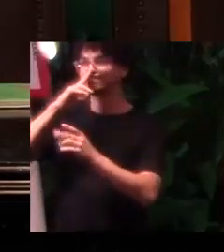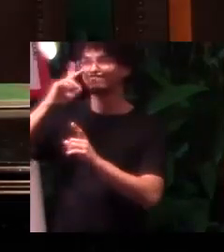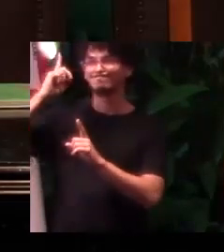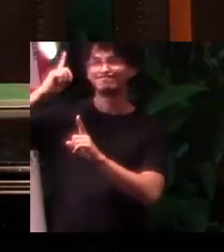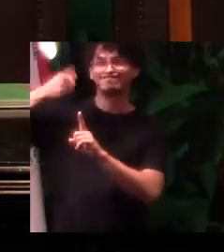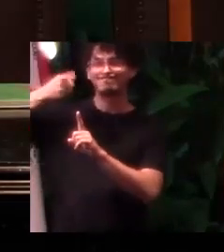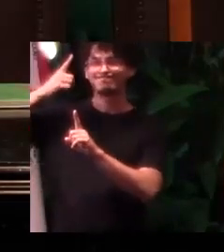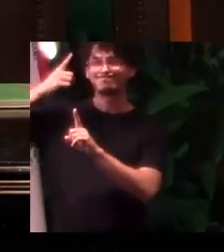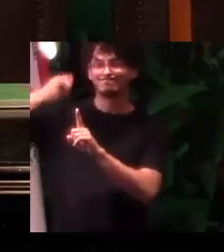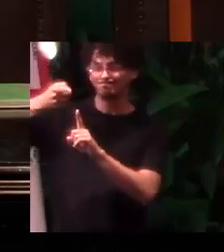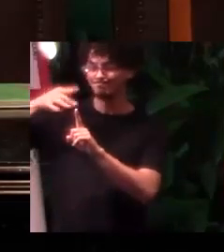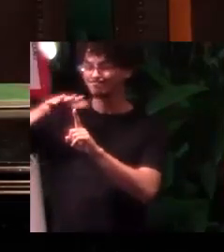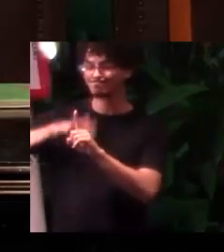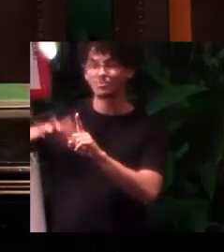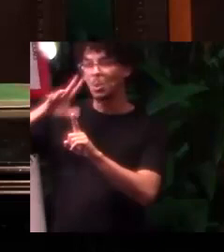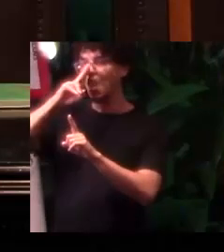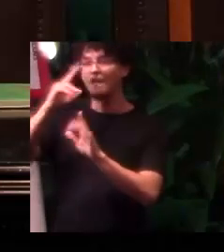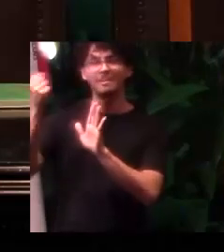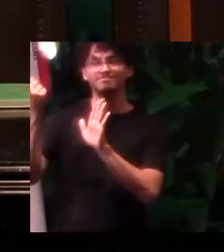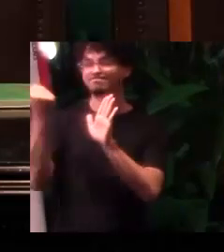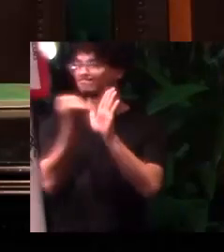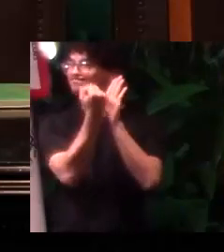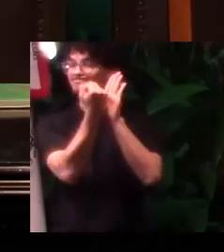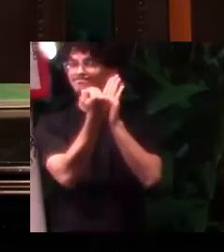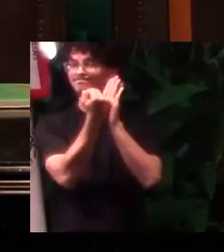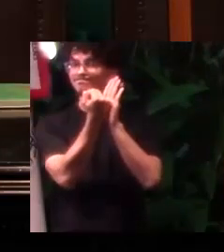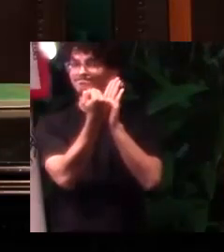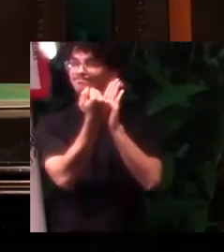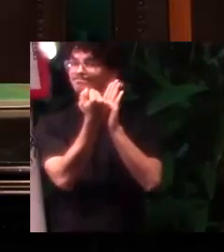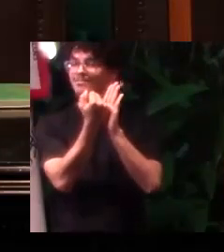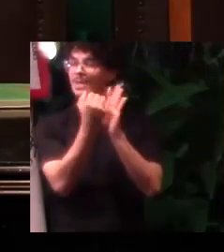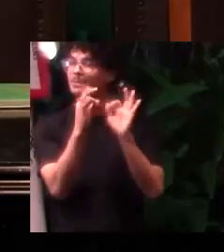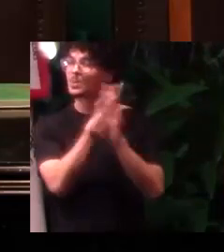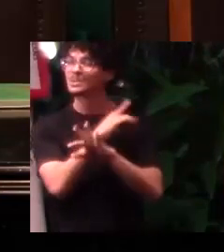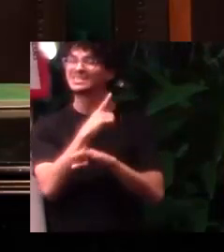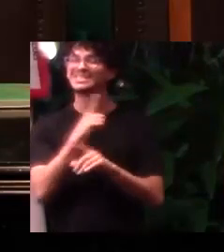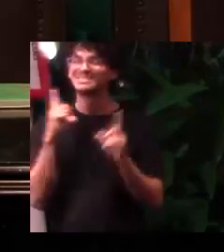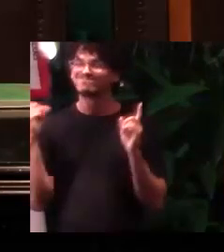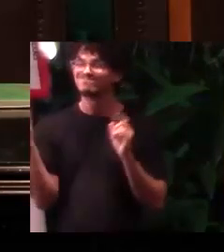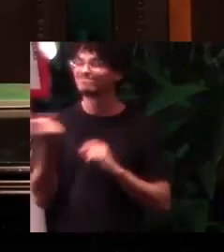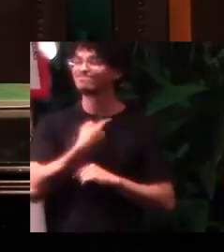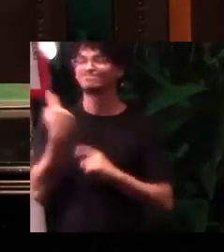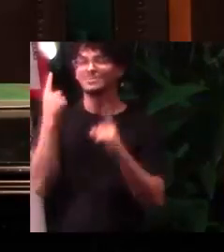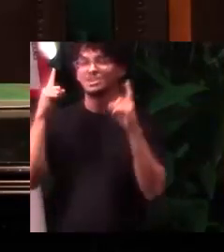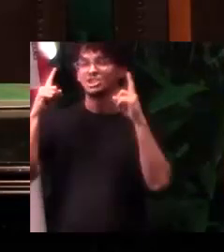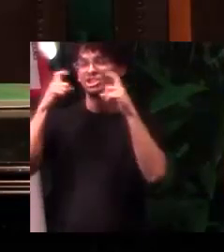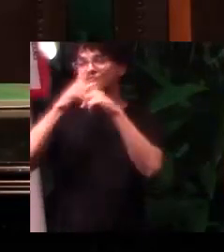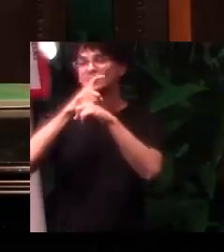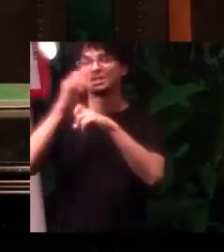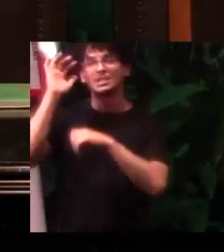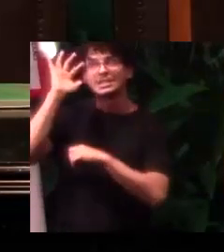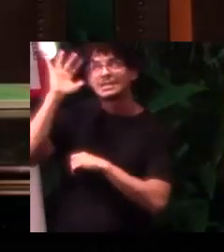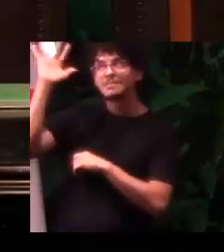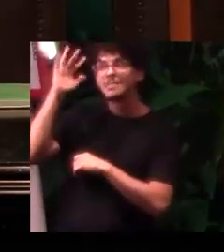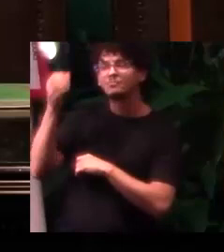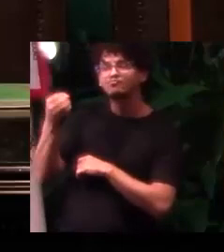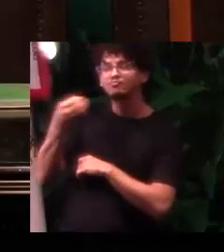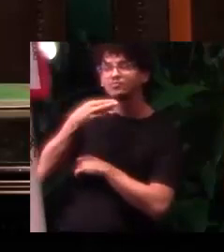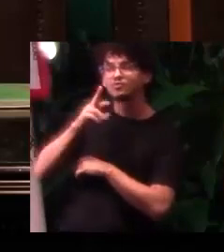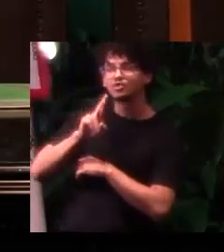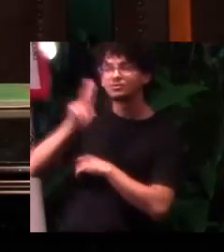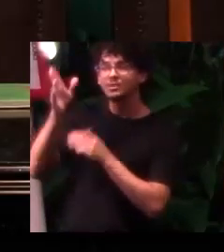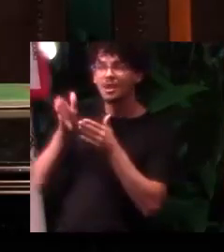autoritativa ou dogmatizada que temos dificuldades, muitas vezes, de imaginar coisas novas,